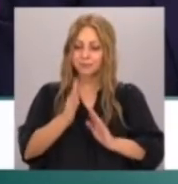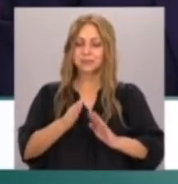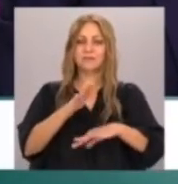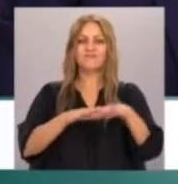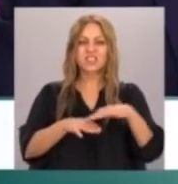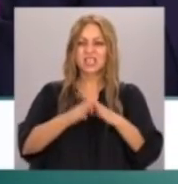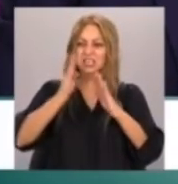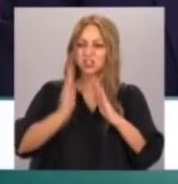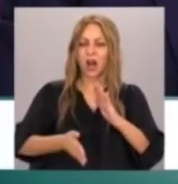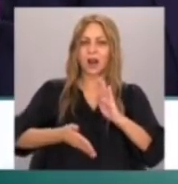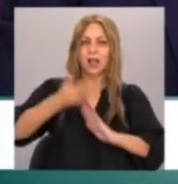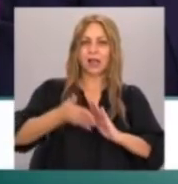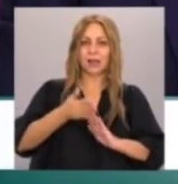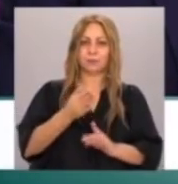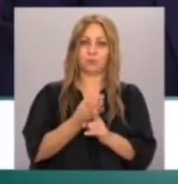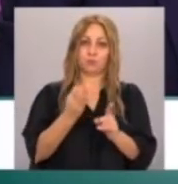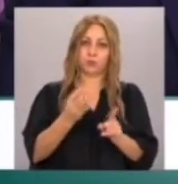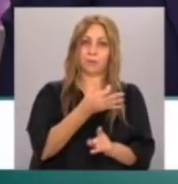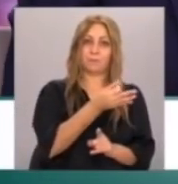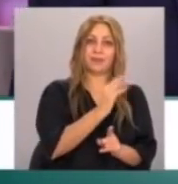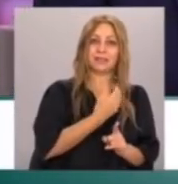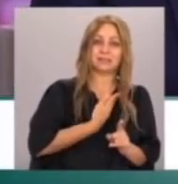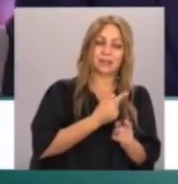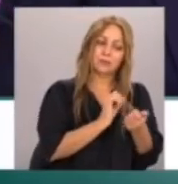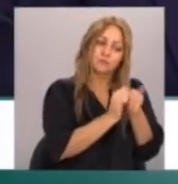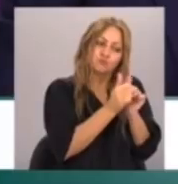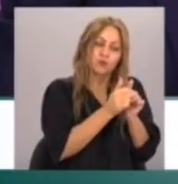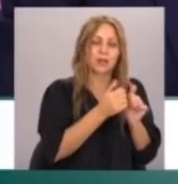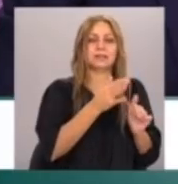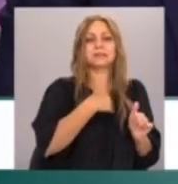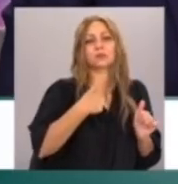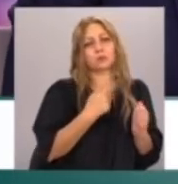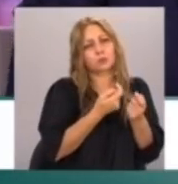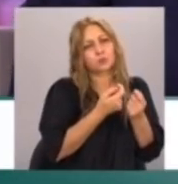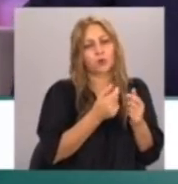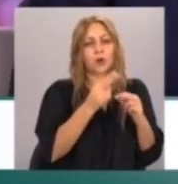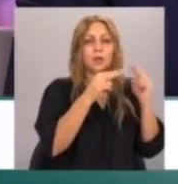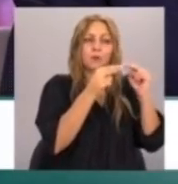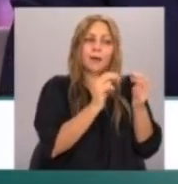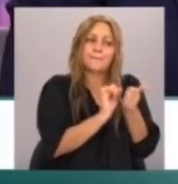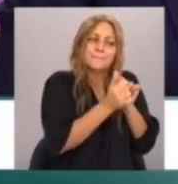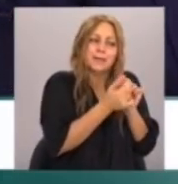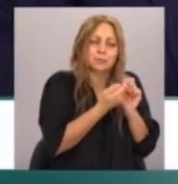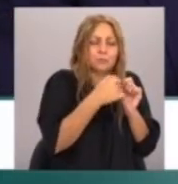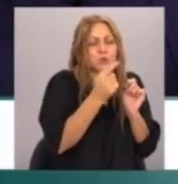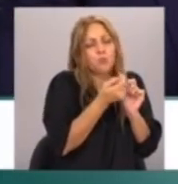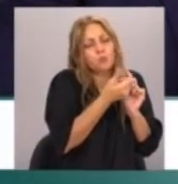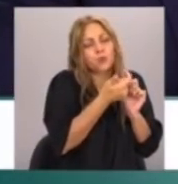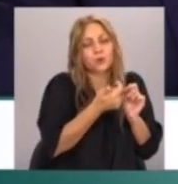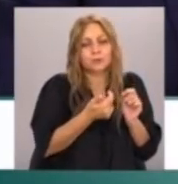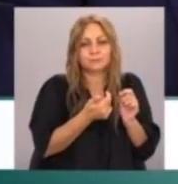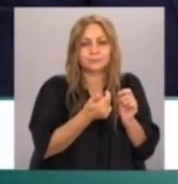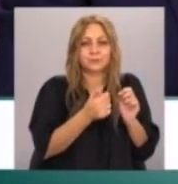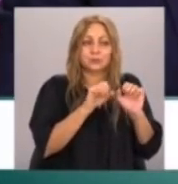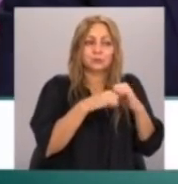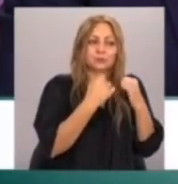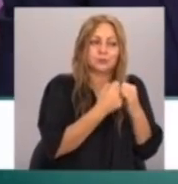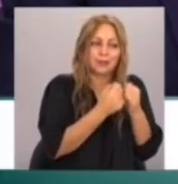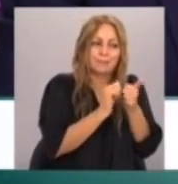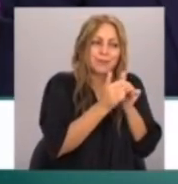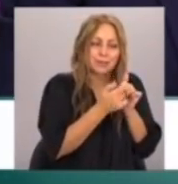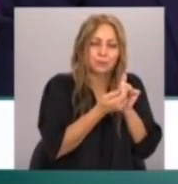rapidamente o PSD mexe na saúde mas México Cristino mexe nos impostos lhe mexe pouco seco e desenvolver em fazer aqueles que vão